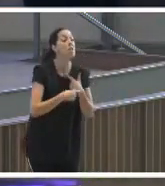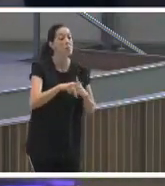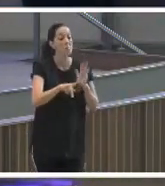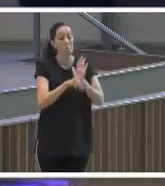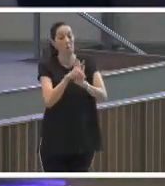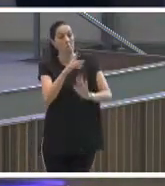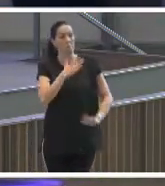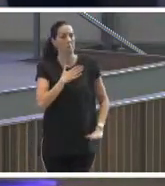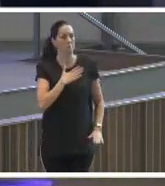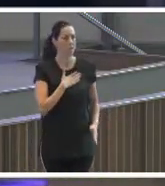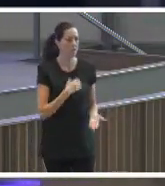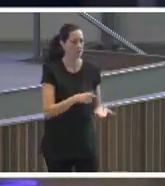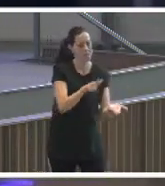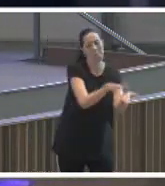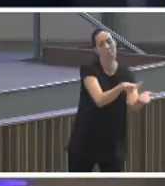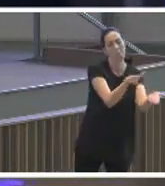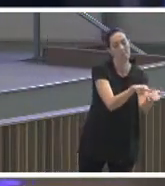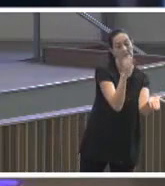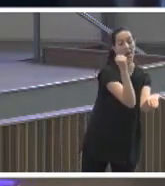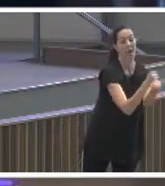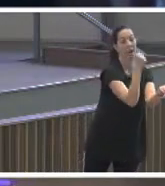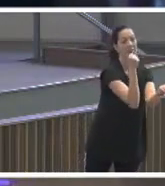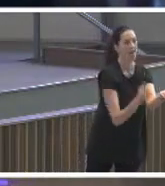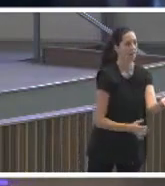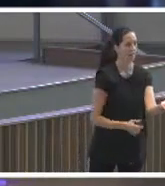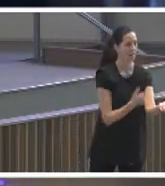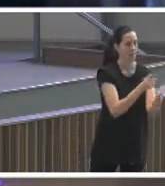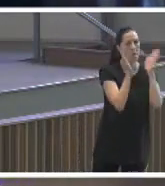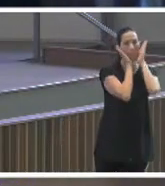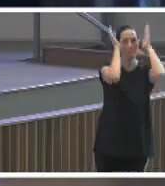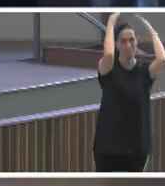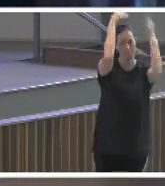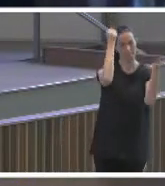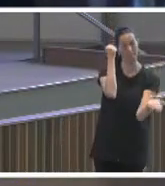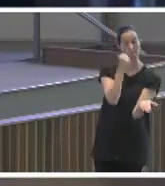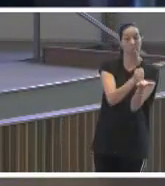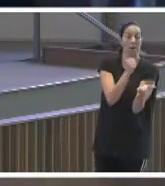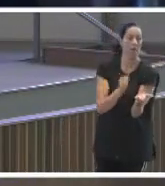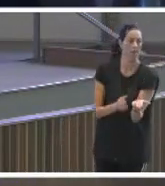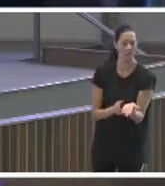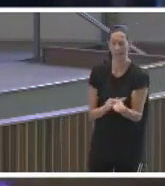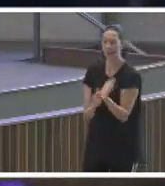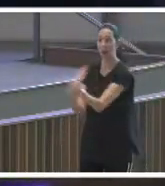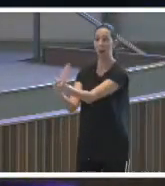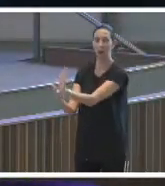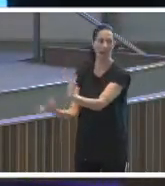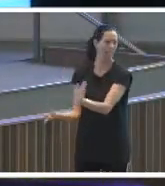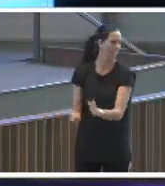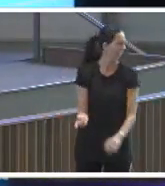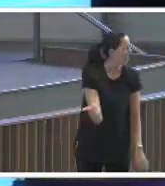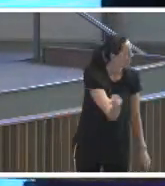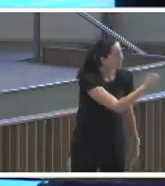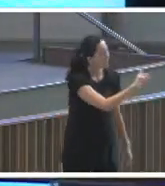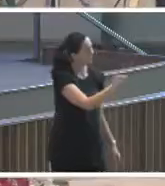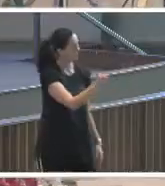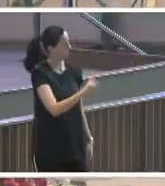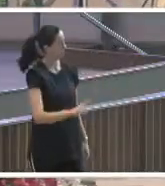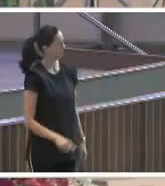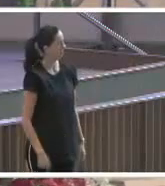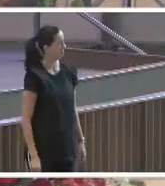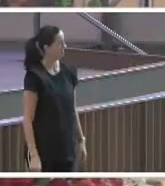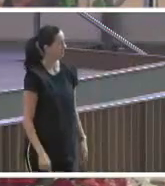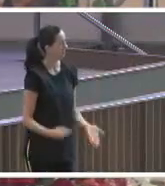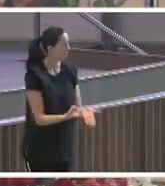Sagradas. E nesse sentido, nós somos desafiados a entender que cada